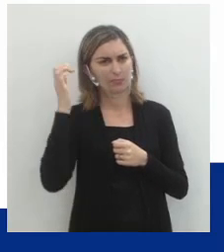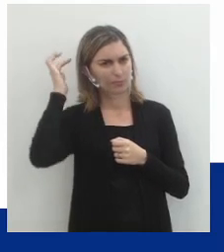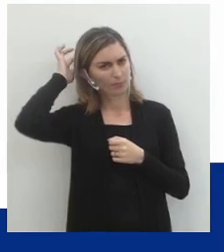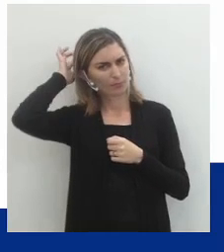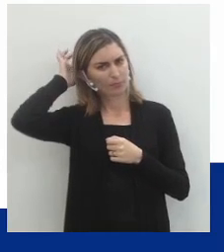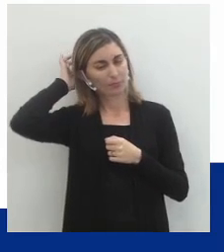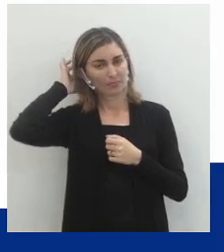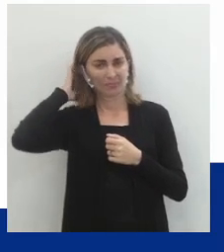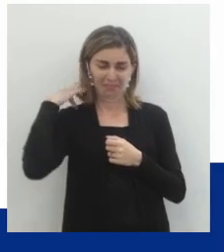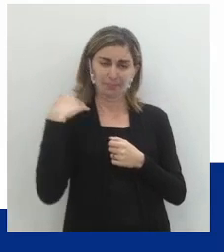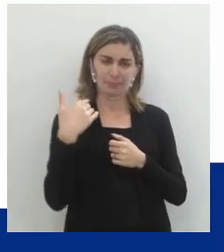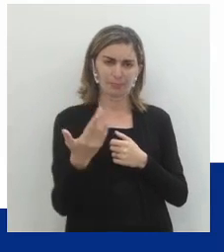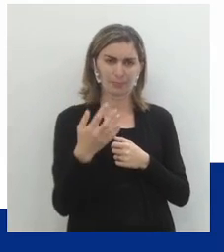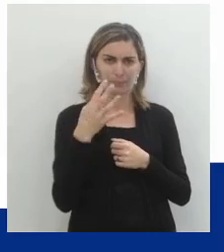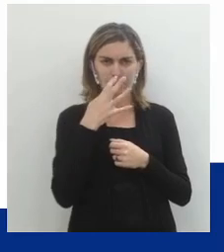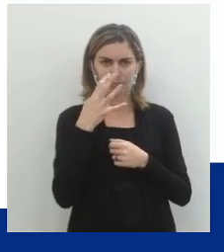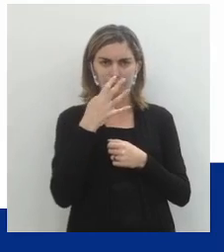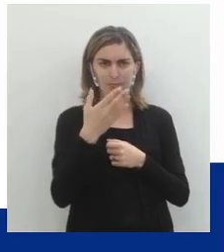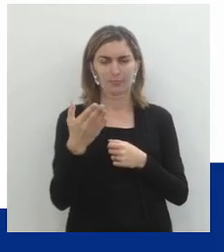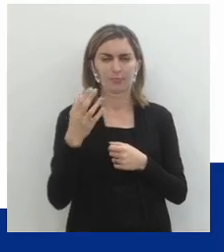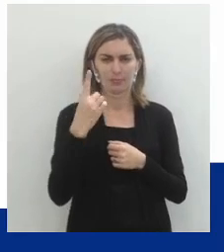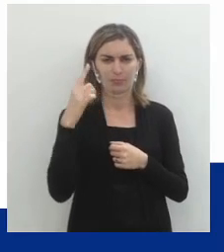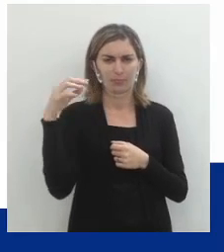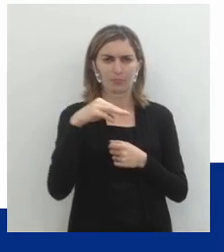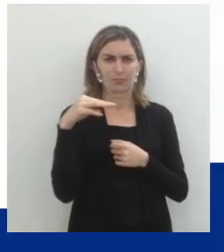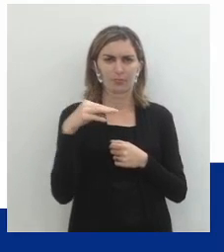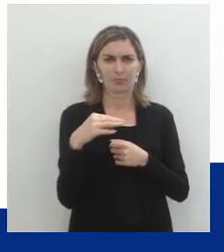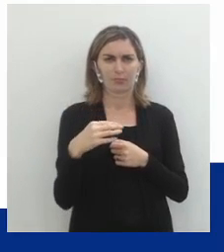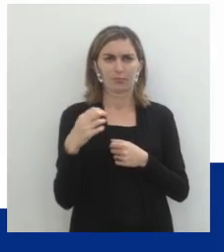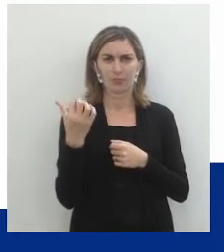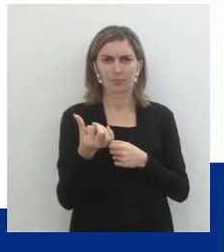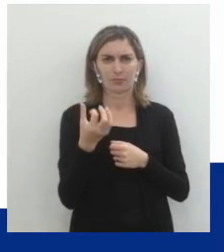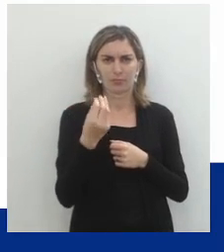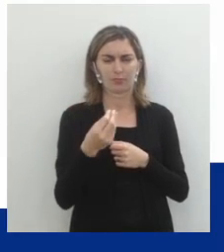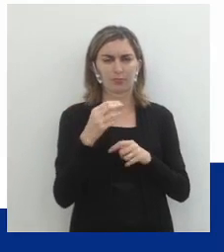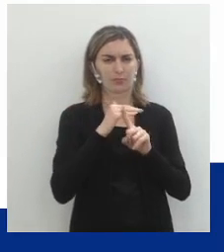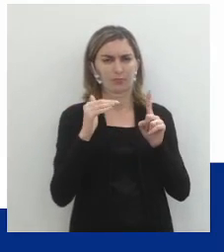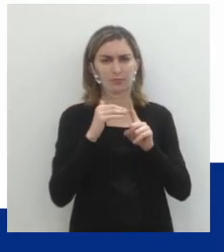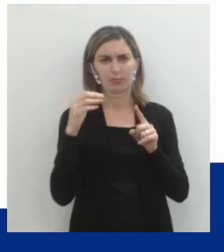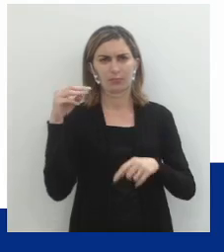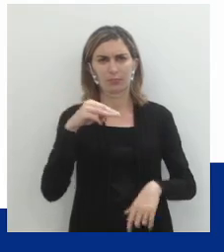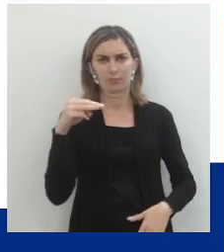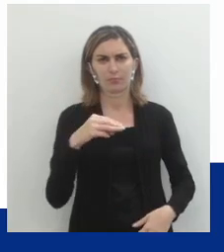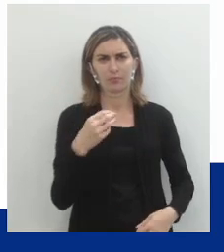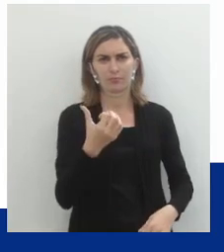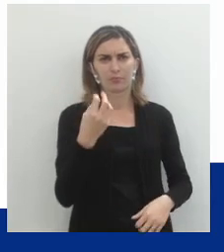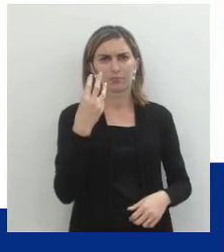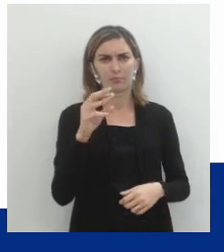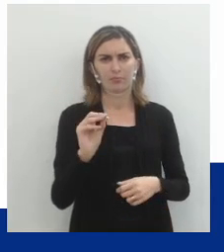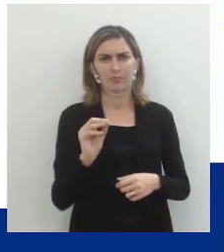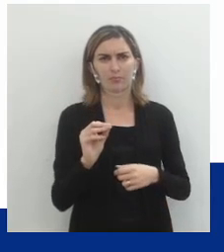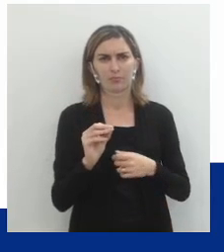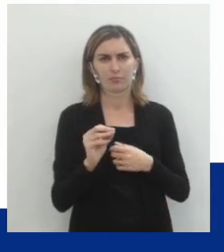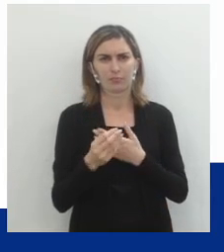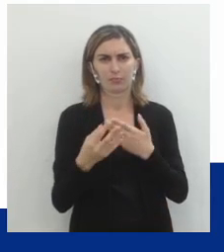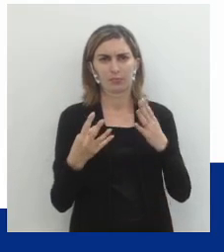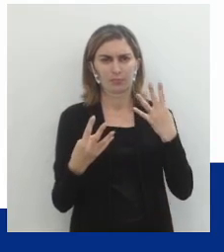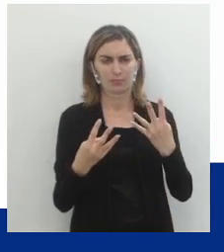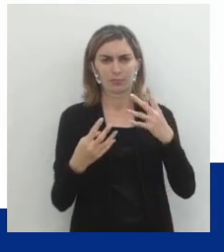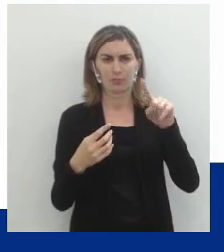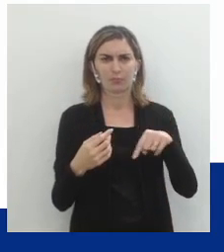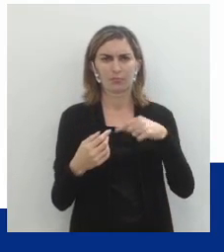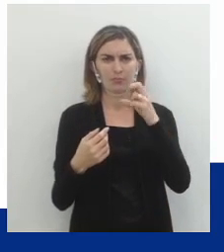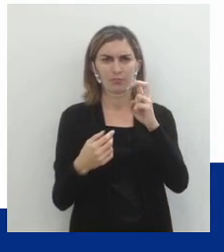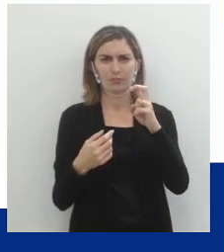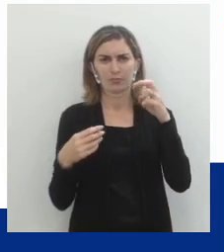Olha que legal. Então observe, se 1 minuto é 60, meio minuto é exatamente 30, ou seja,